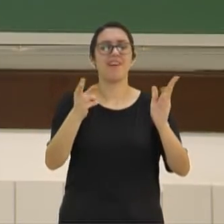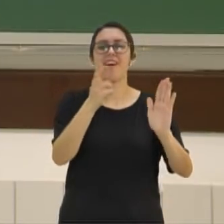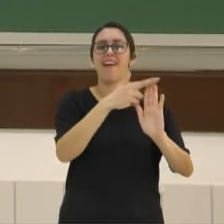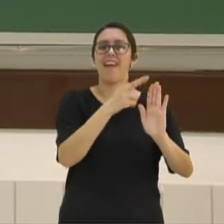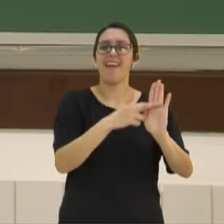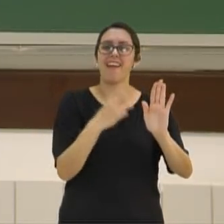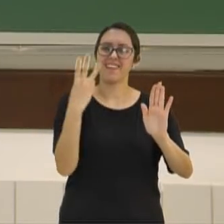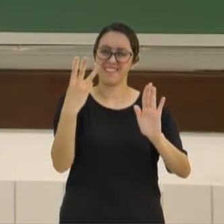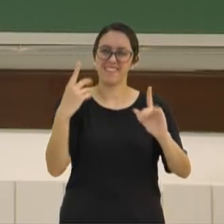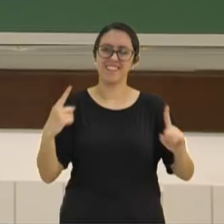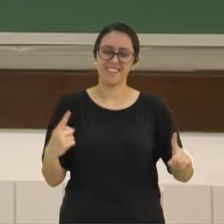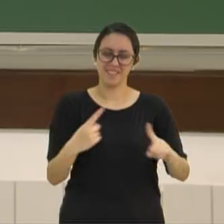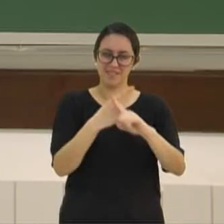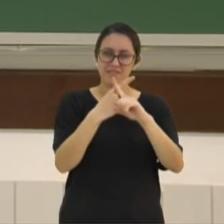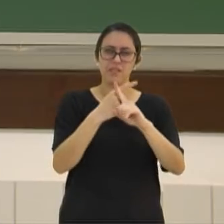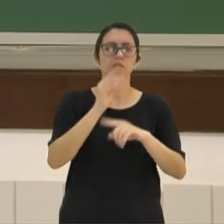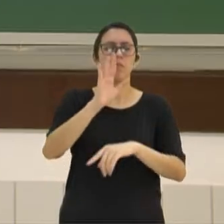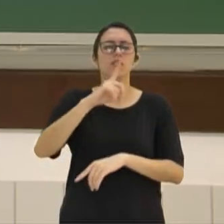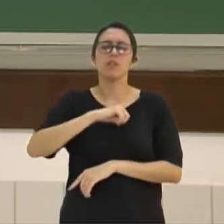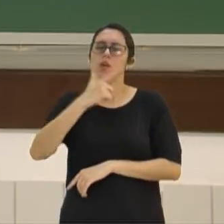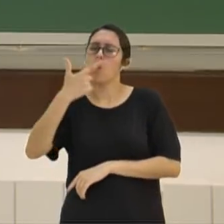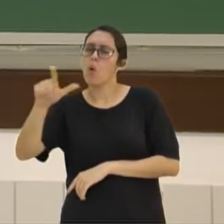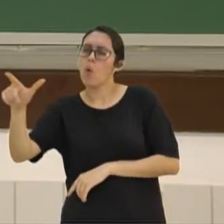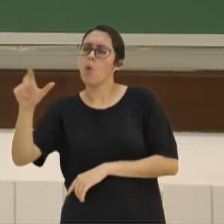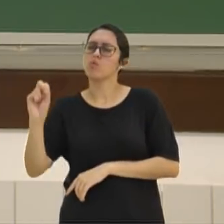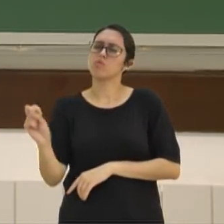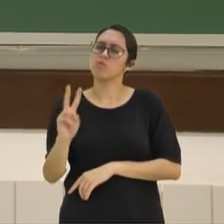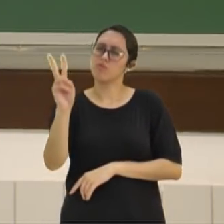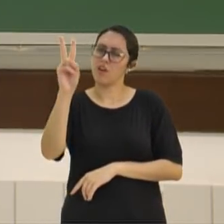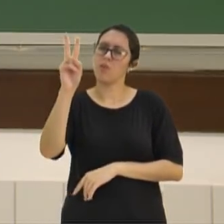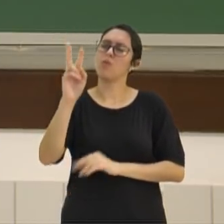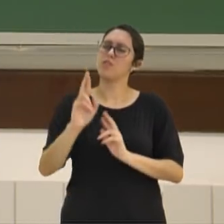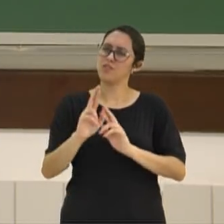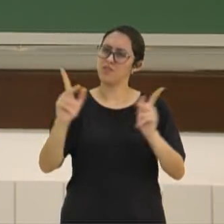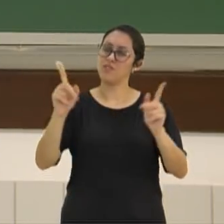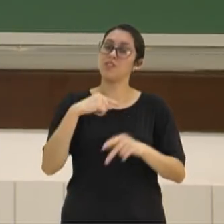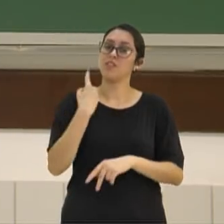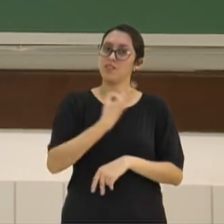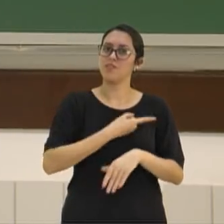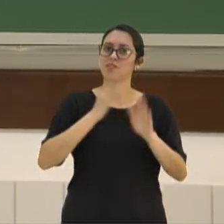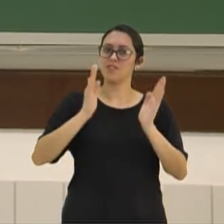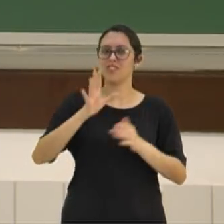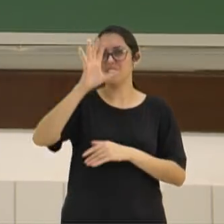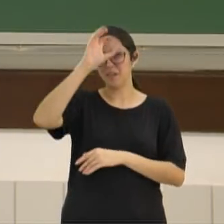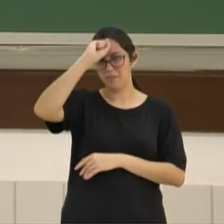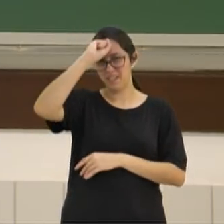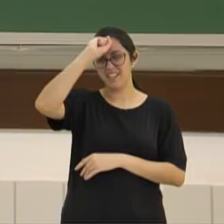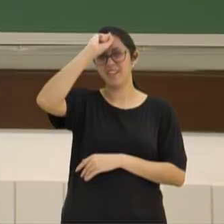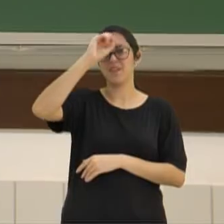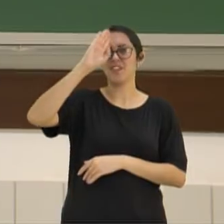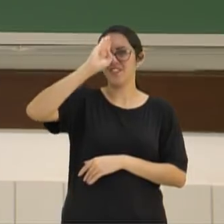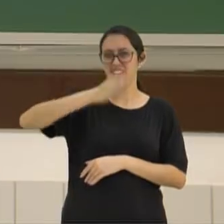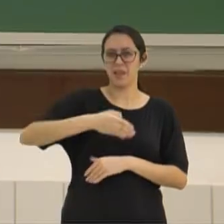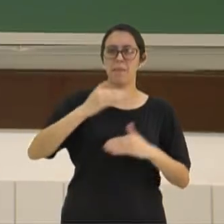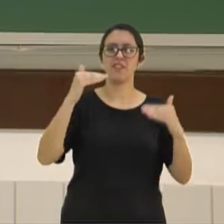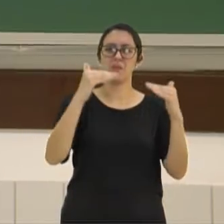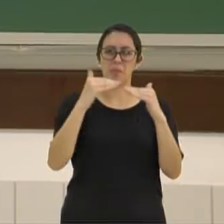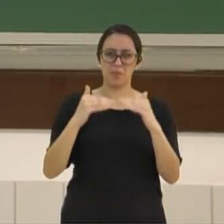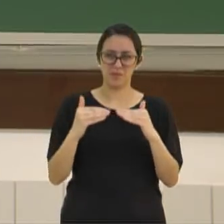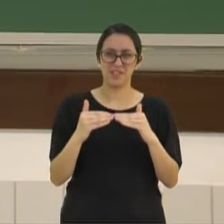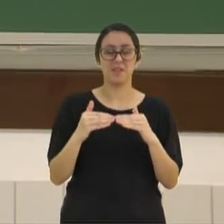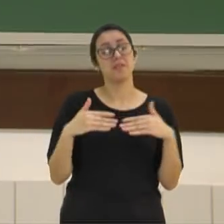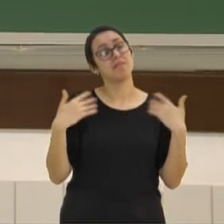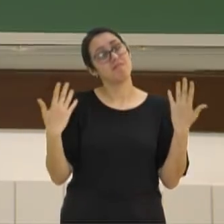de 3 simples com outros tipos de grandeza, que a gente só trabalhou até agora com a diretamente proporcional. Tranquilo?